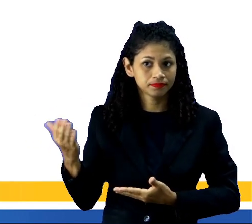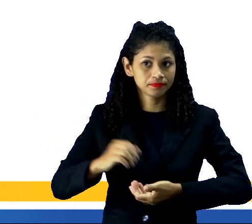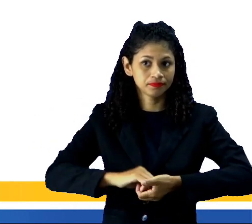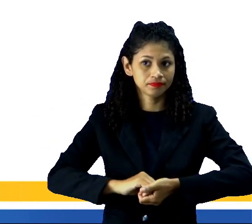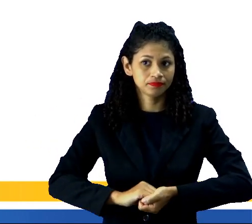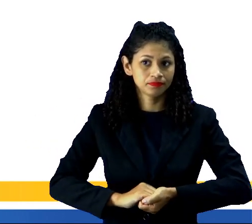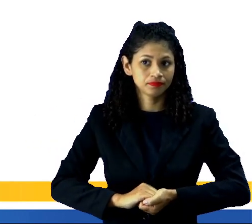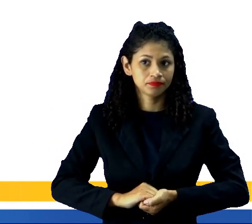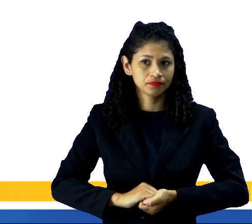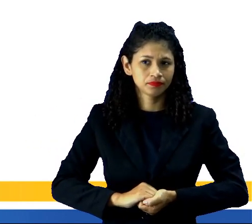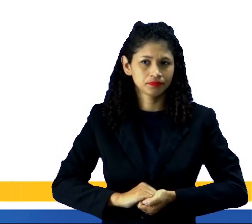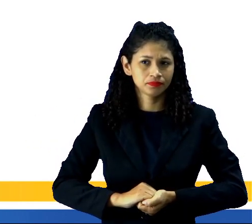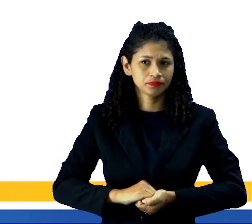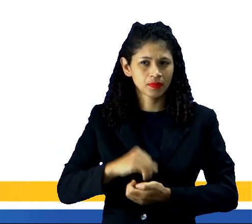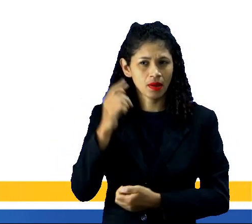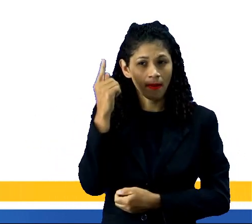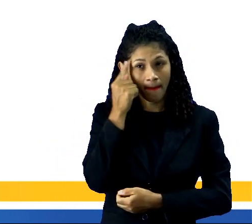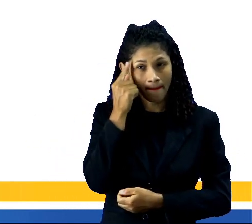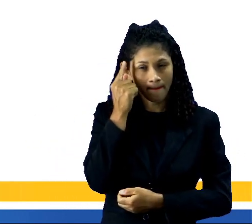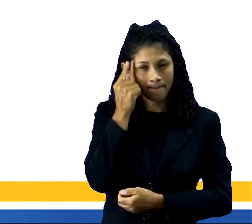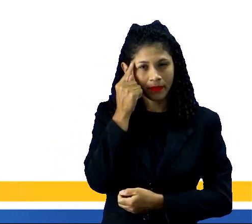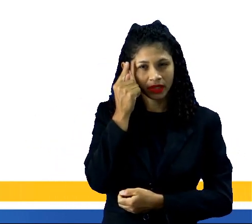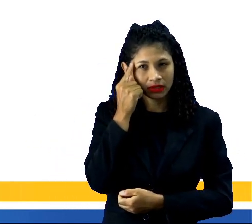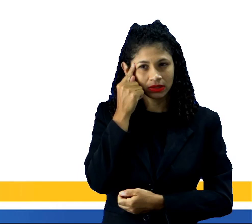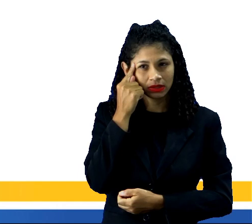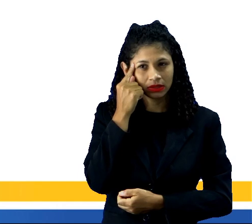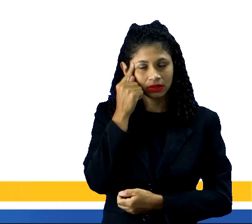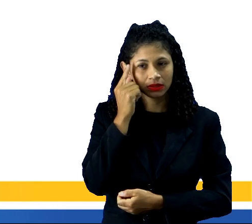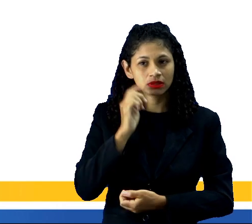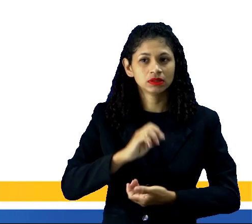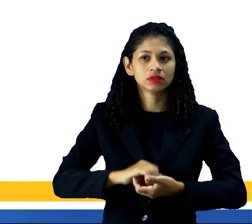Vamos lá, pensando um pouquinho na resposta.